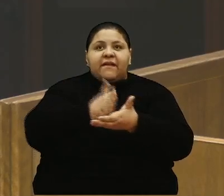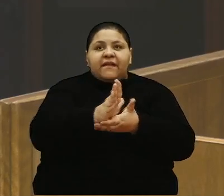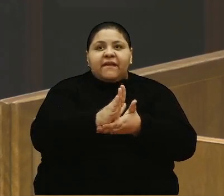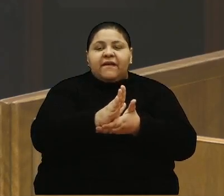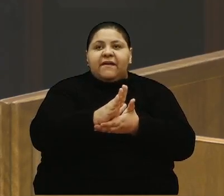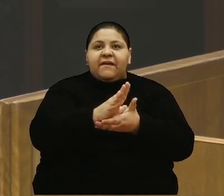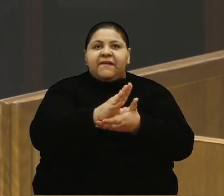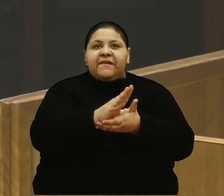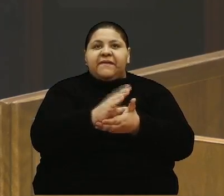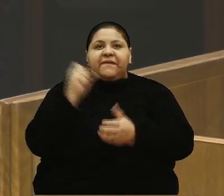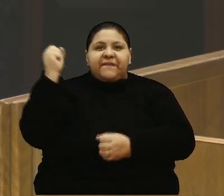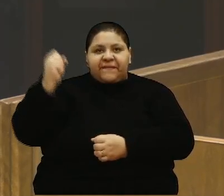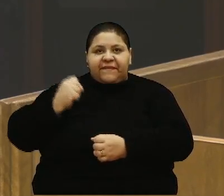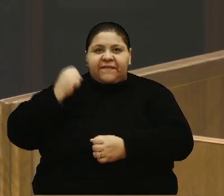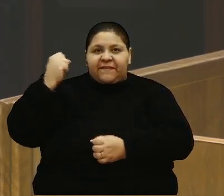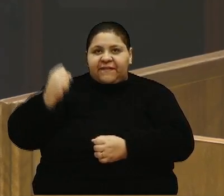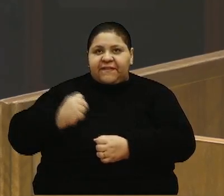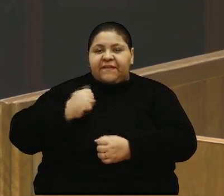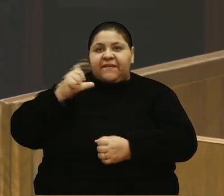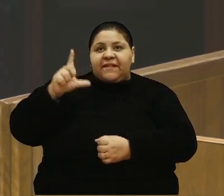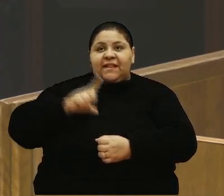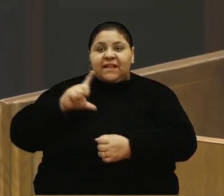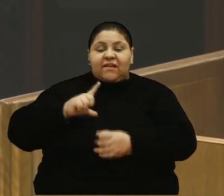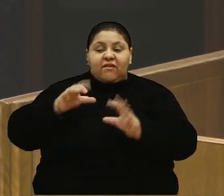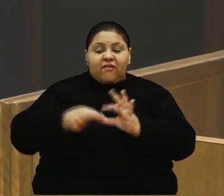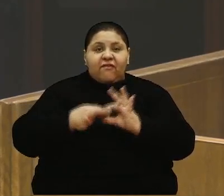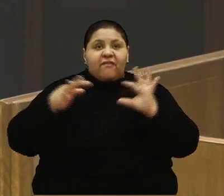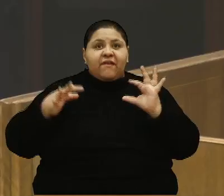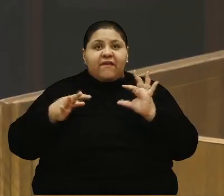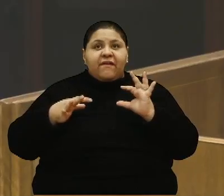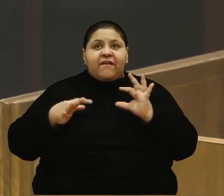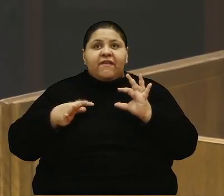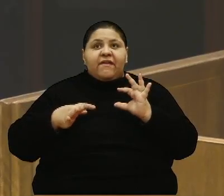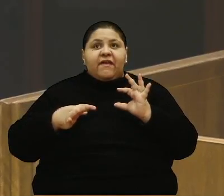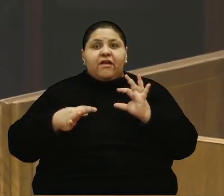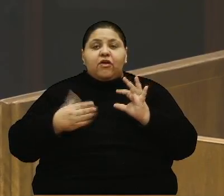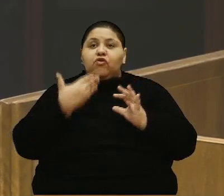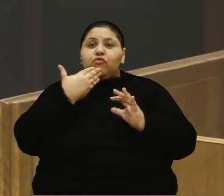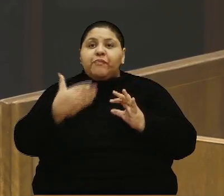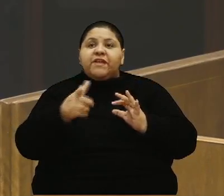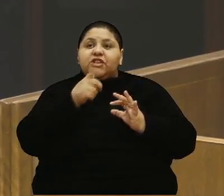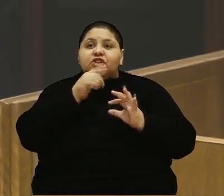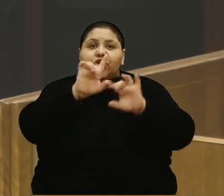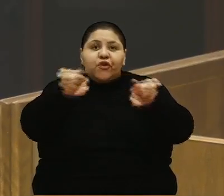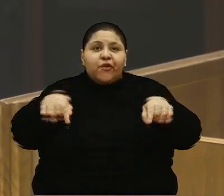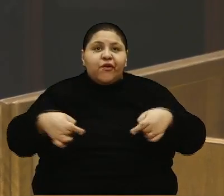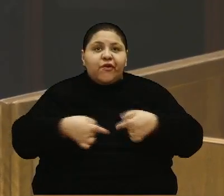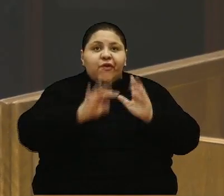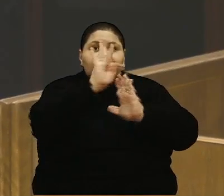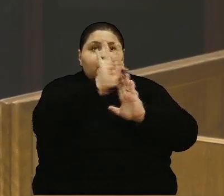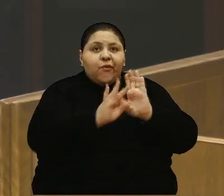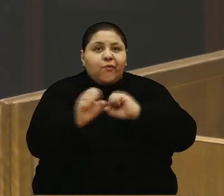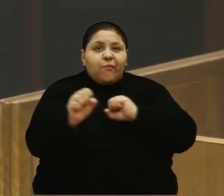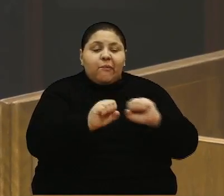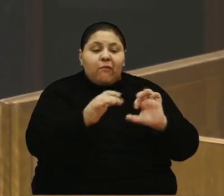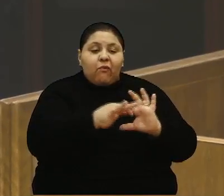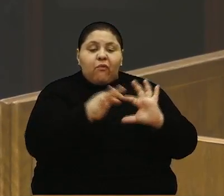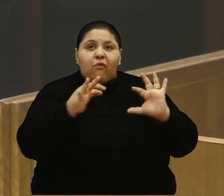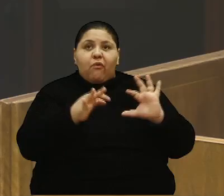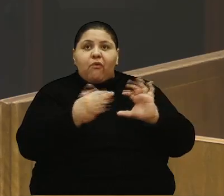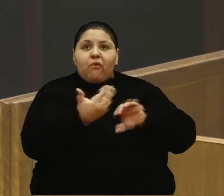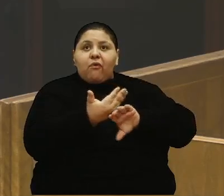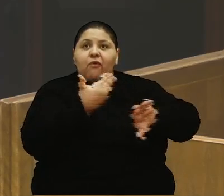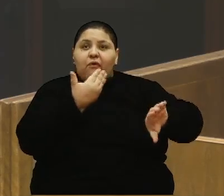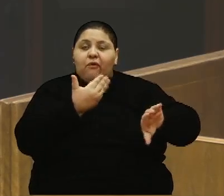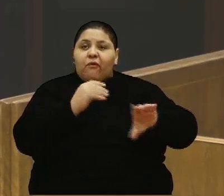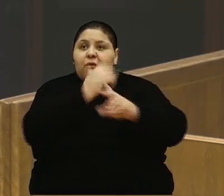Senado, é a desvinculação da outorga de água. O texto pode desvincular o